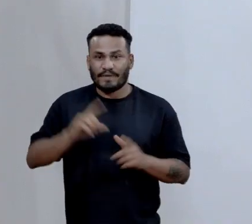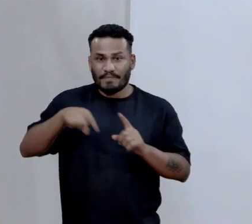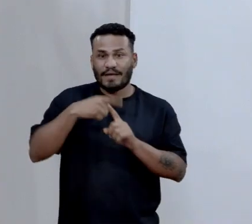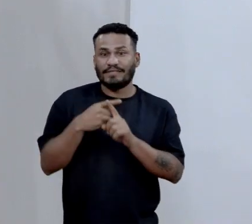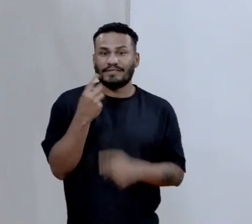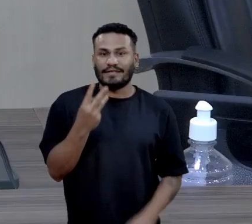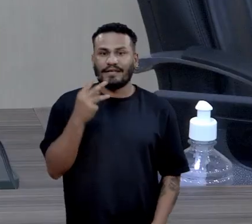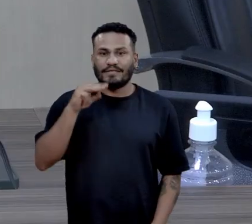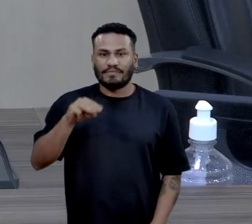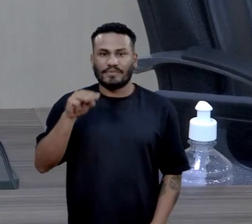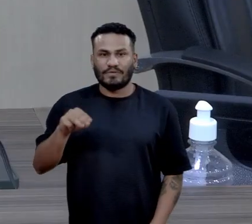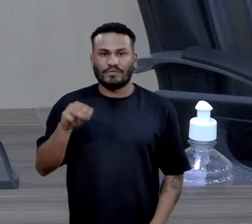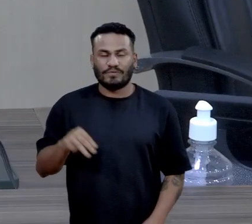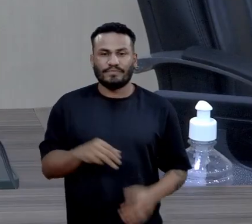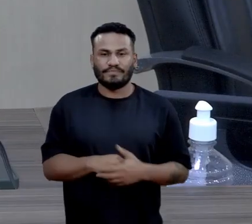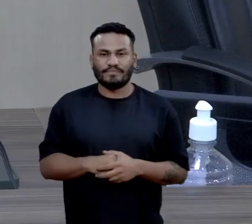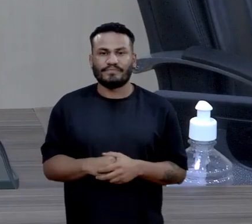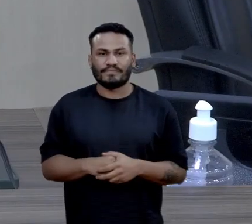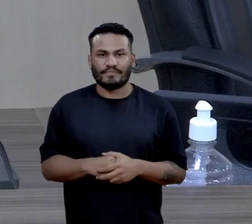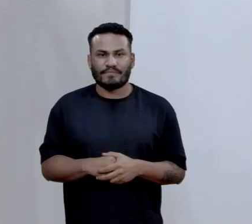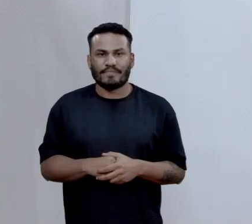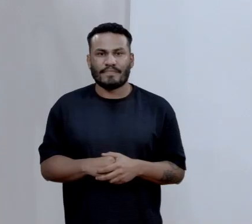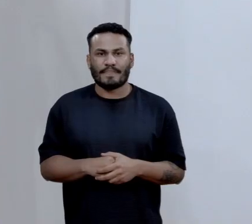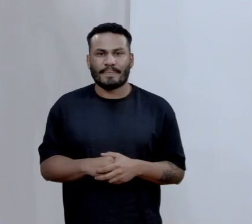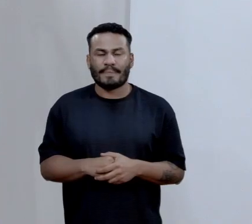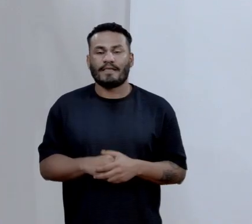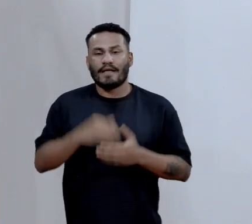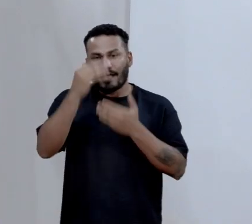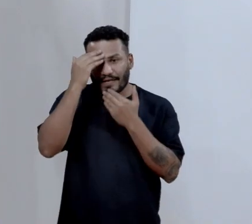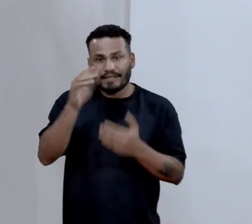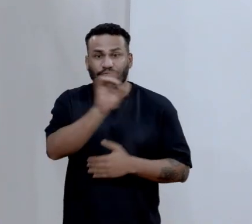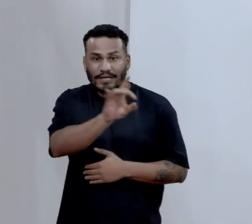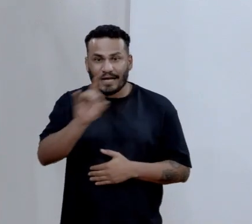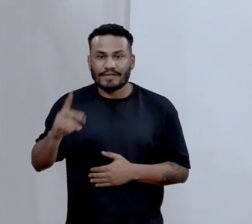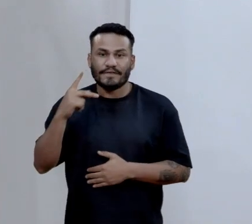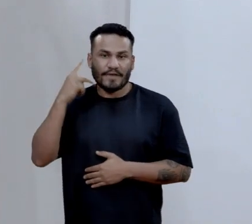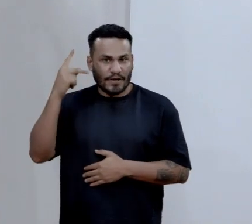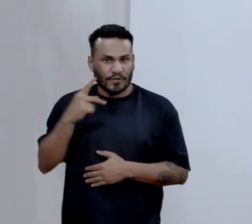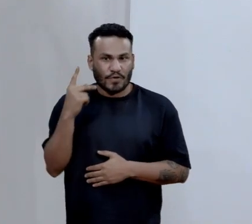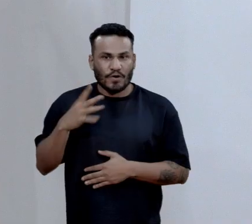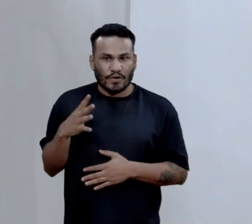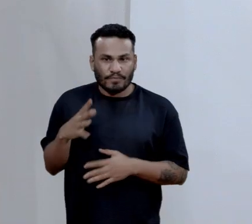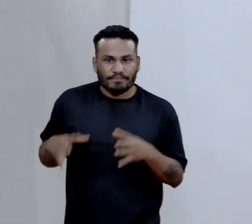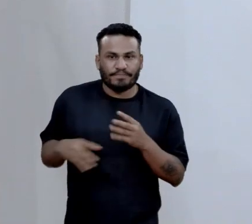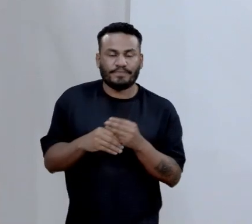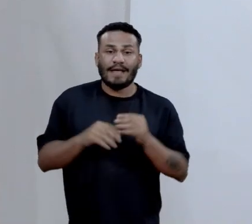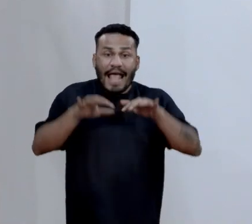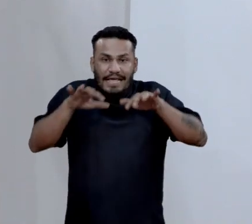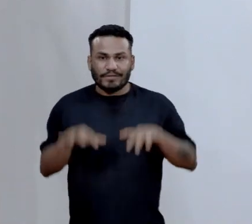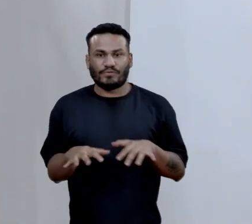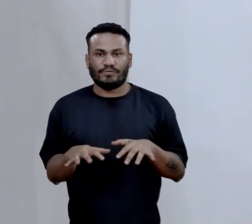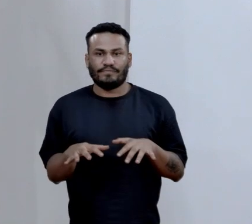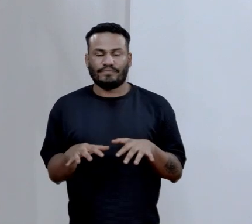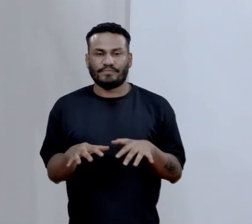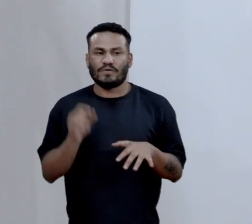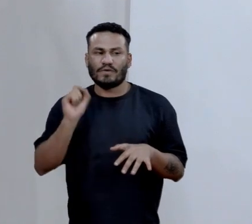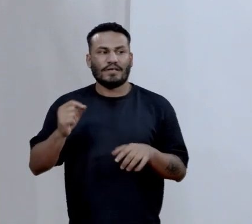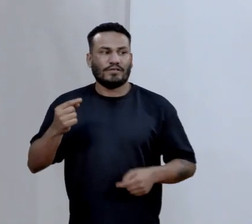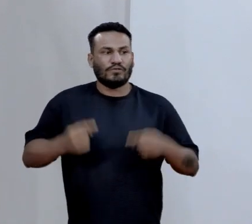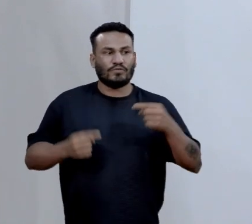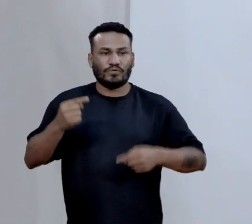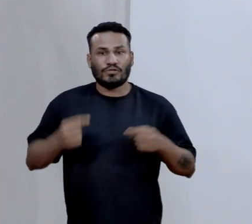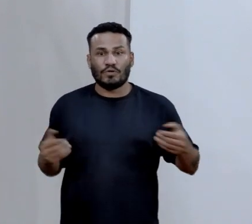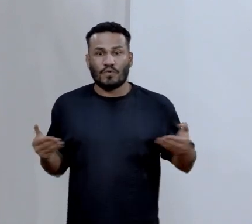3 minutos. Mais 3 minutos devidos a partes. Agradeço a cada um dos vereadores pelos apartes, e é isso mesmo, aquilo que a gente está discutindo